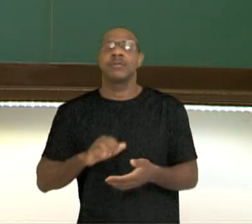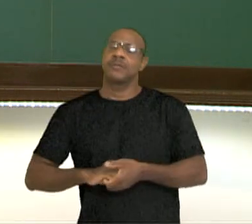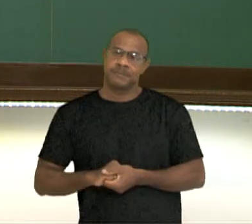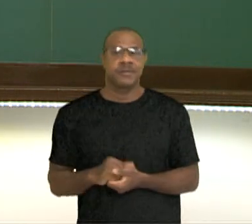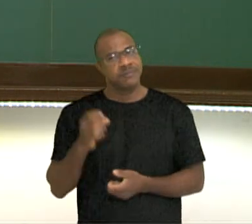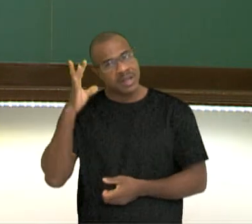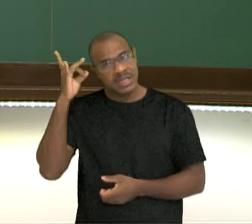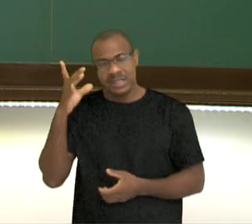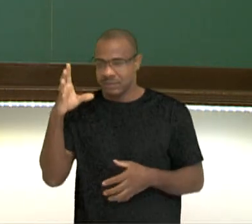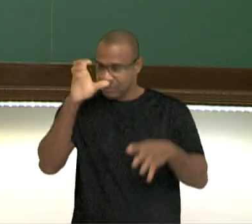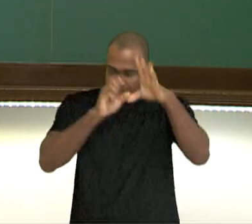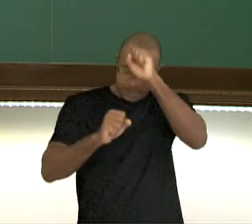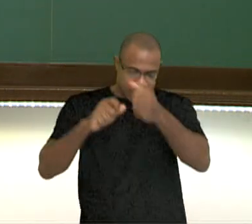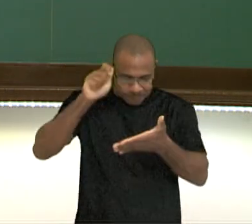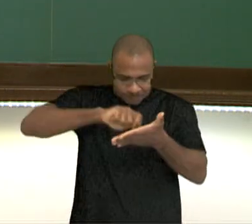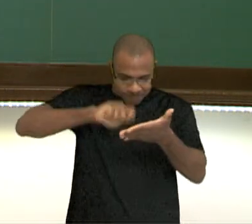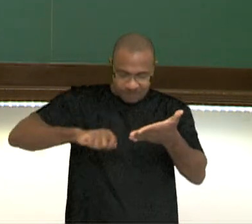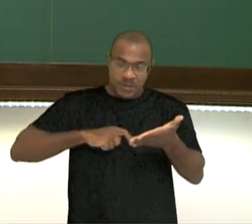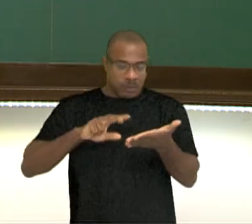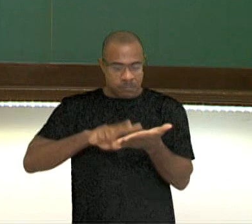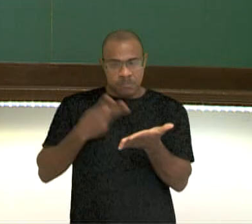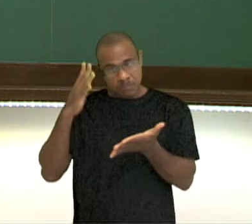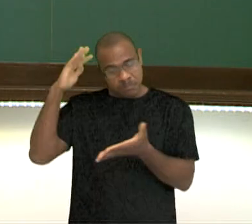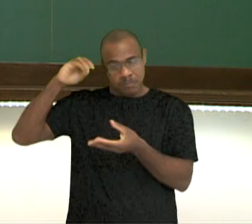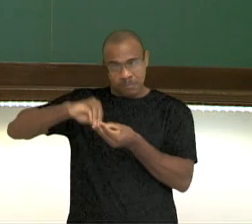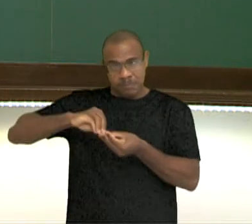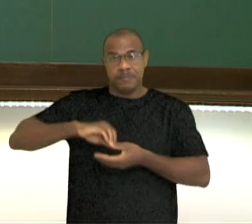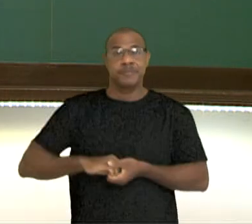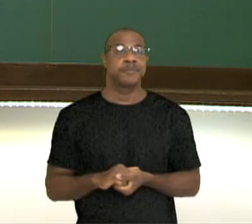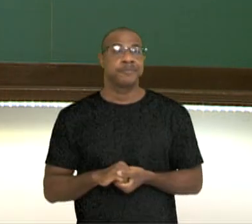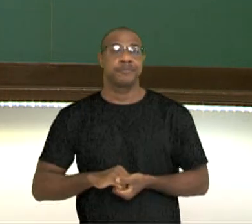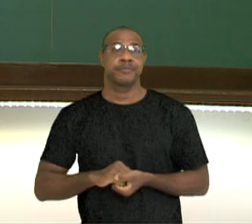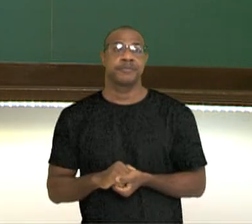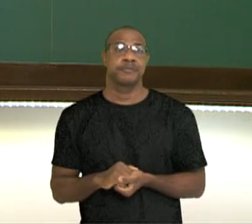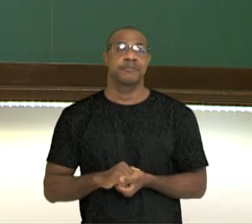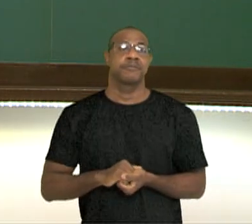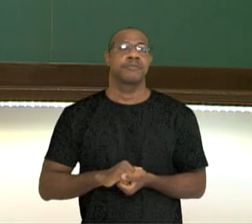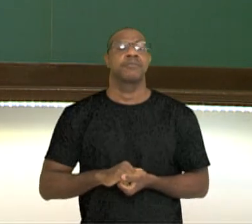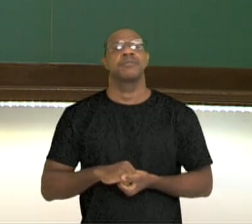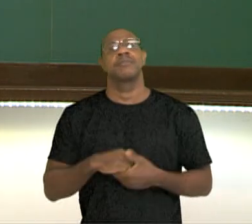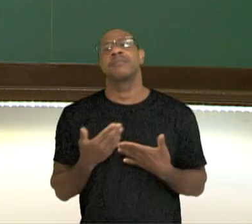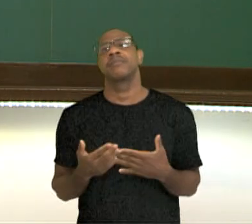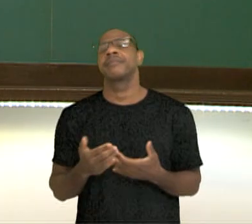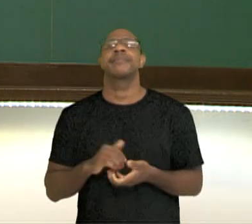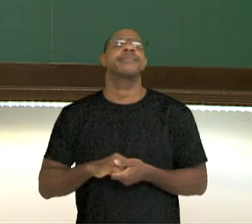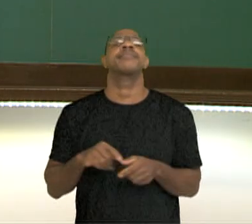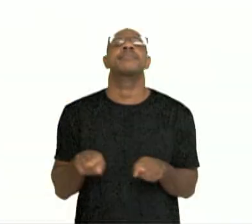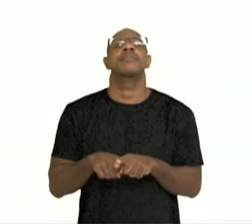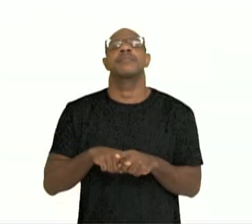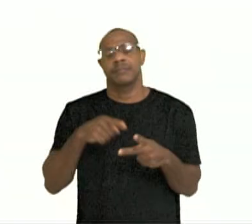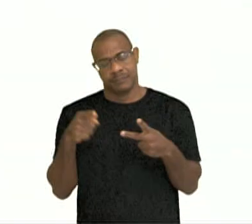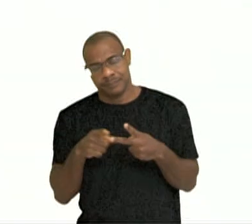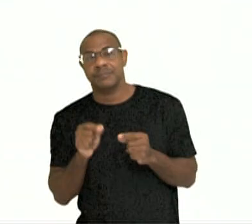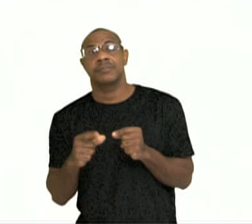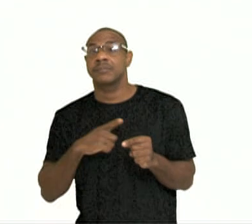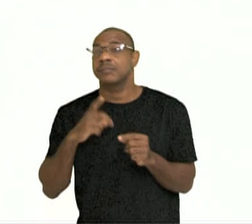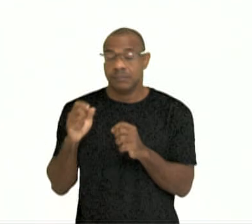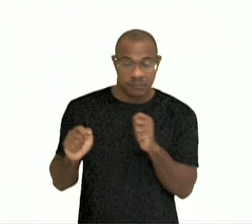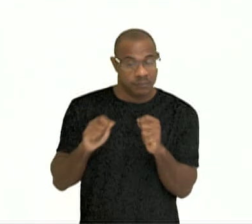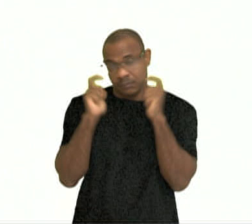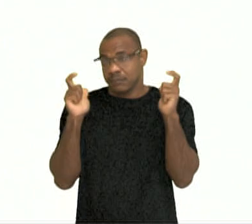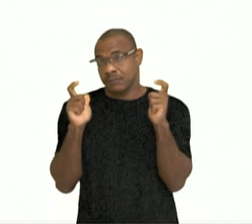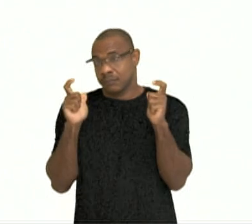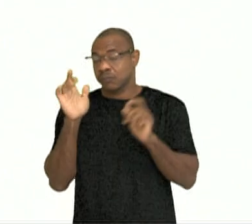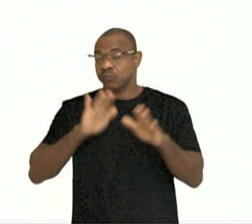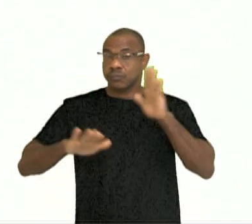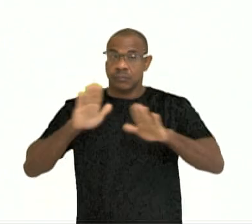apreensão de significado, essa interpretação. Outro detalhe, esteja atento para não cair em